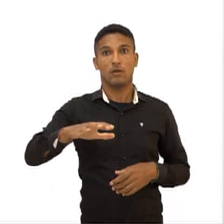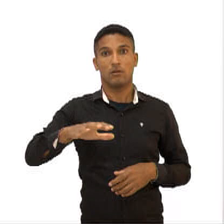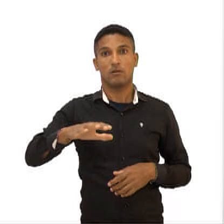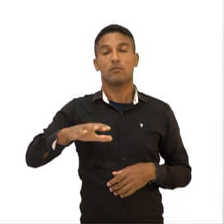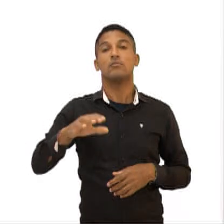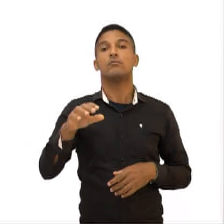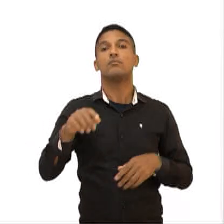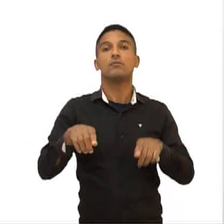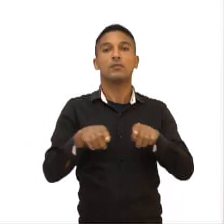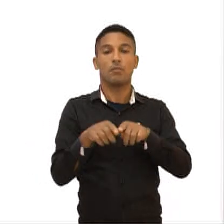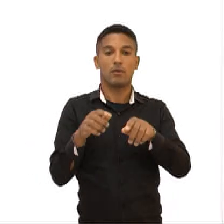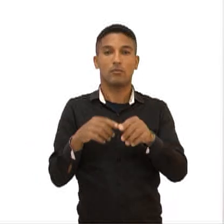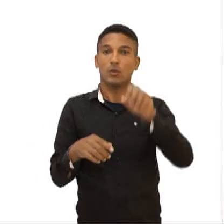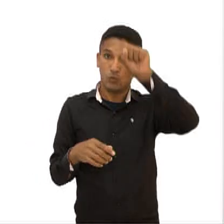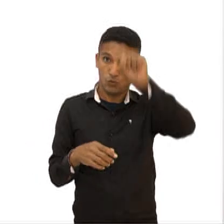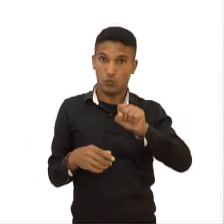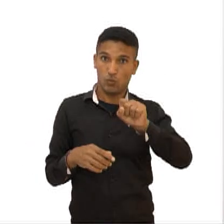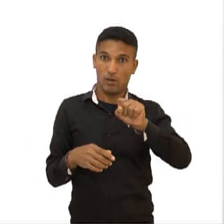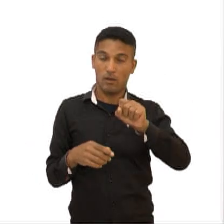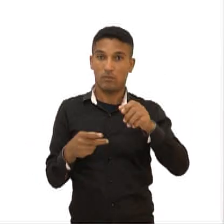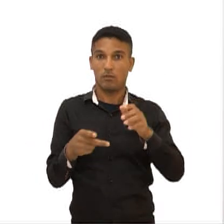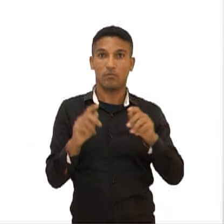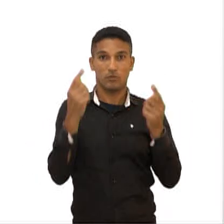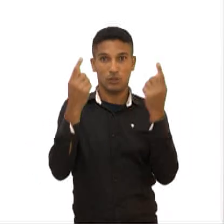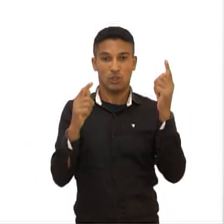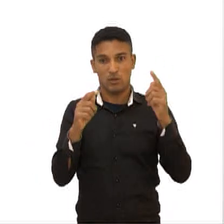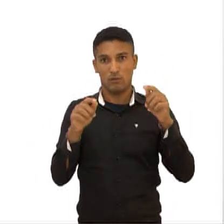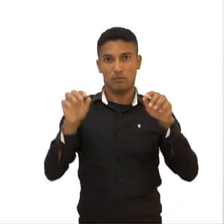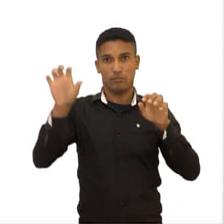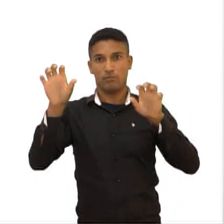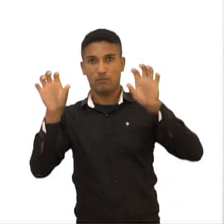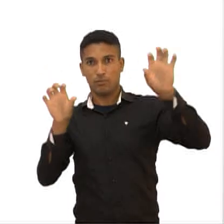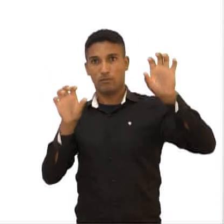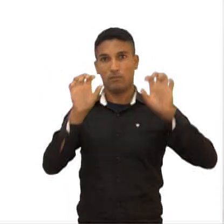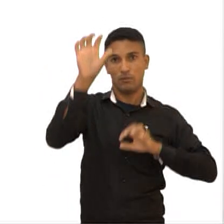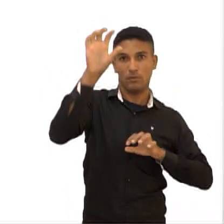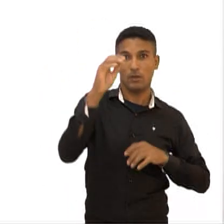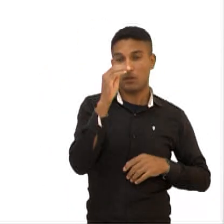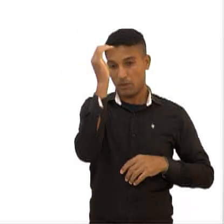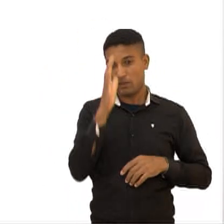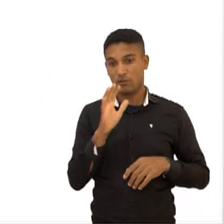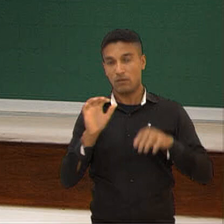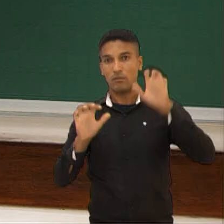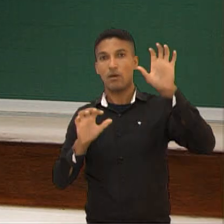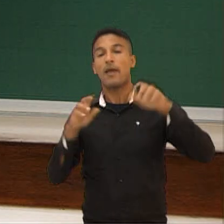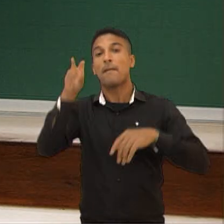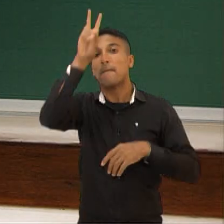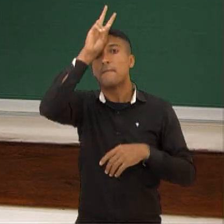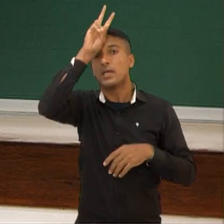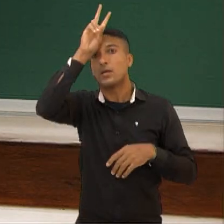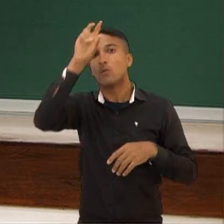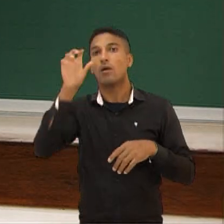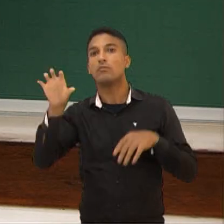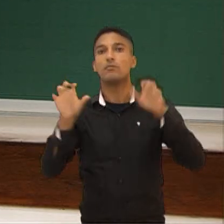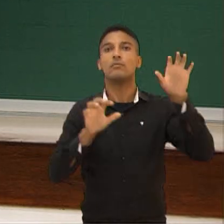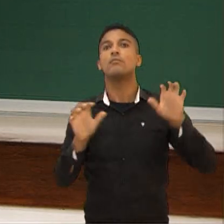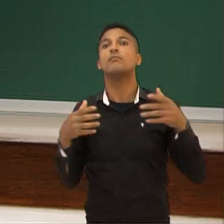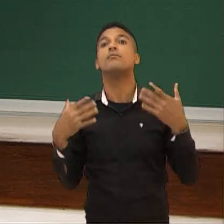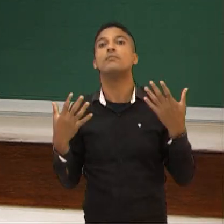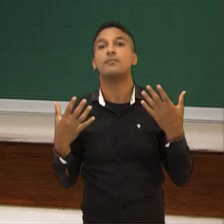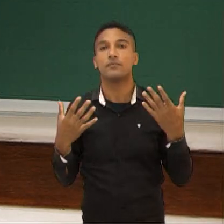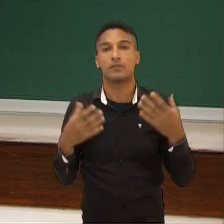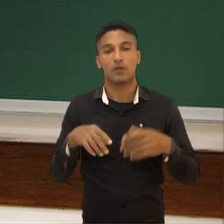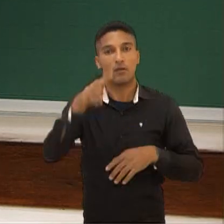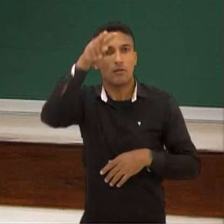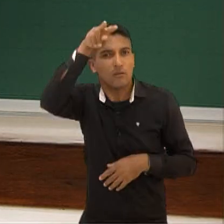limita com Chile, ao oriente com Bolívia e Brasil e com Colômbia e Equador hacia o norte? Então, releiam as opções aí para que